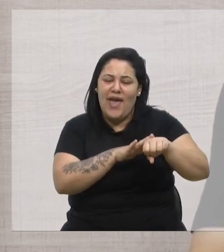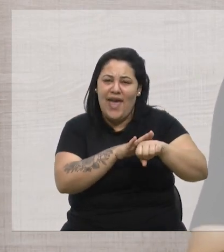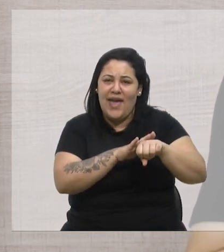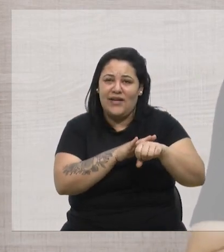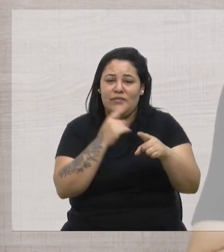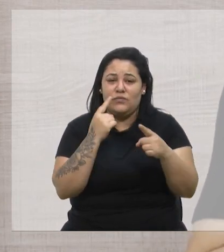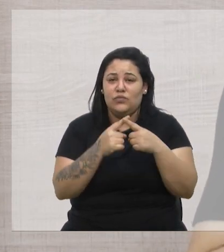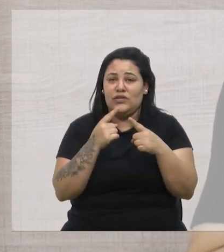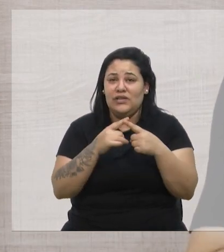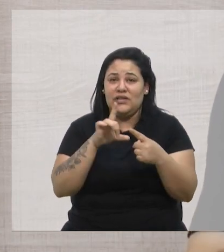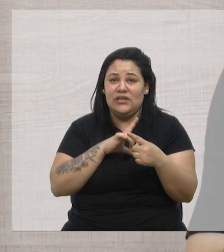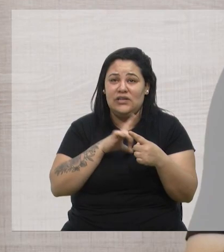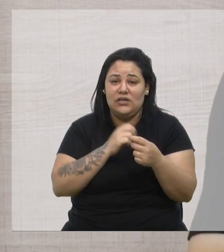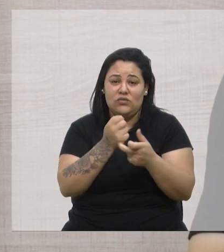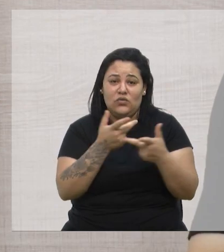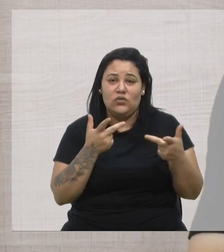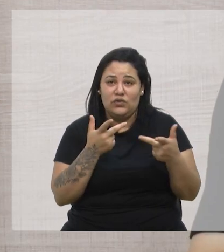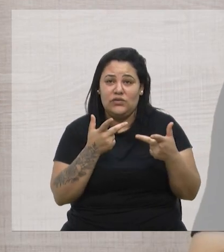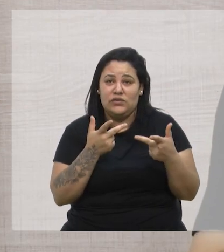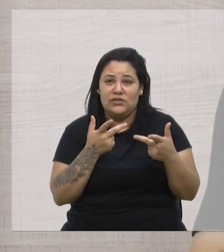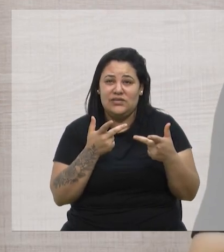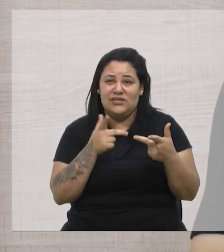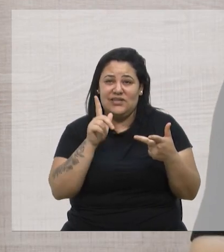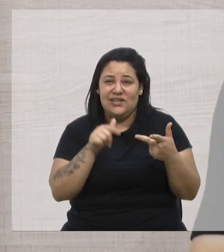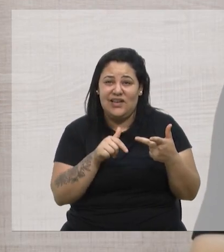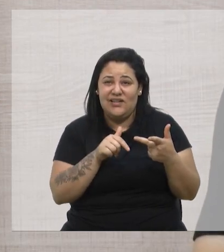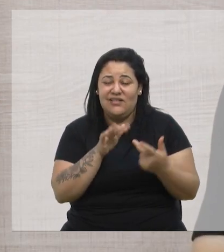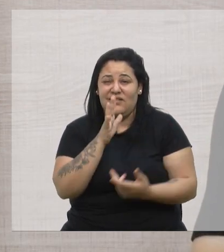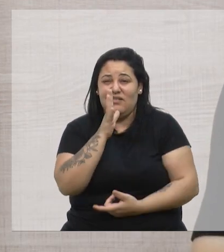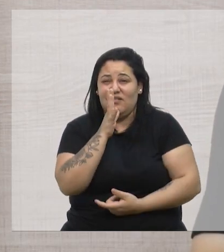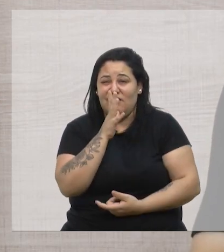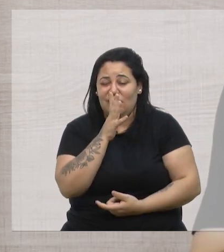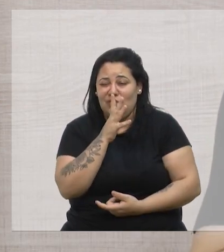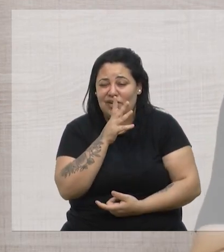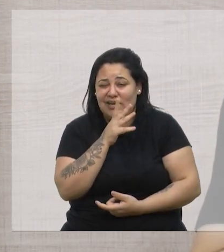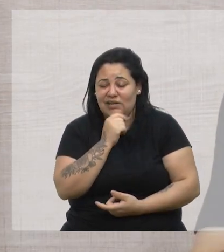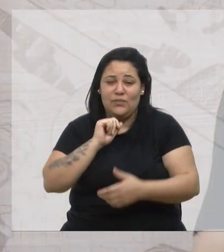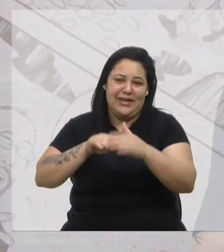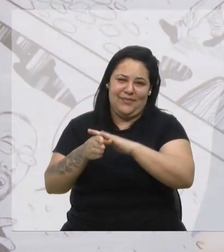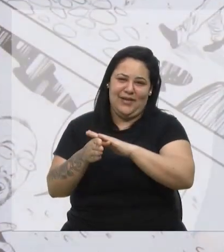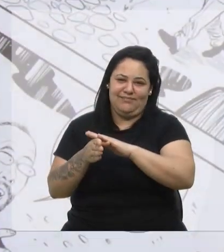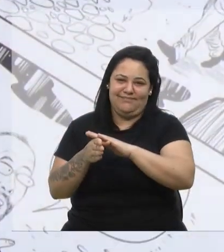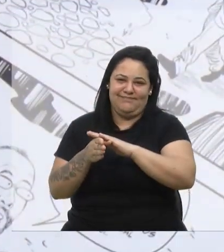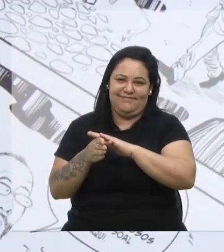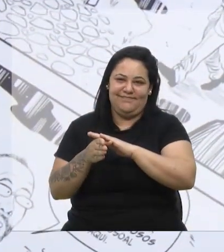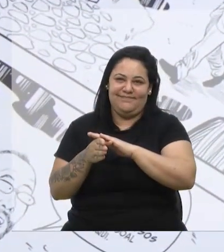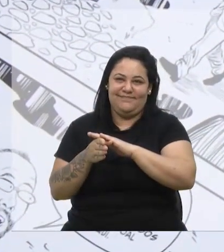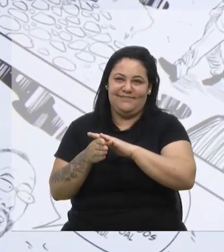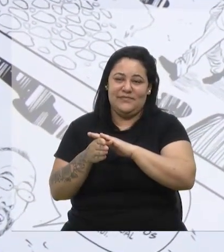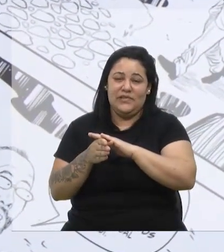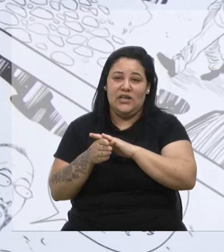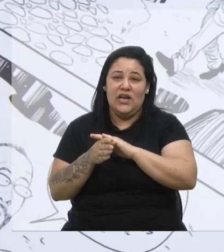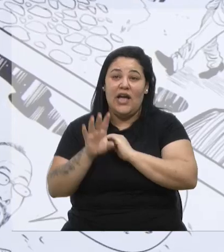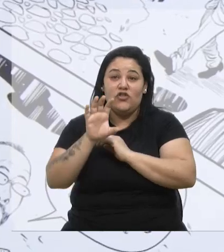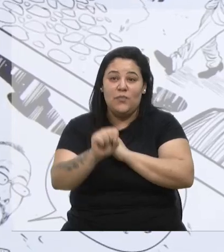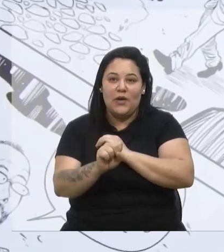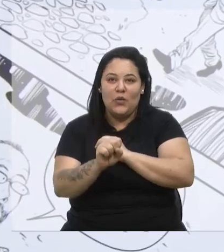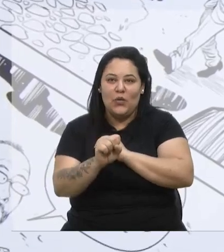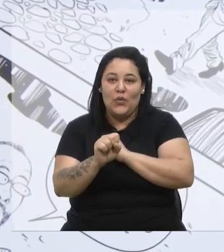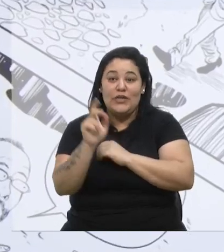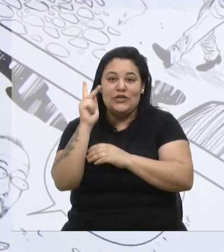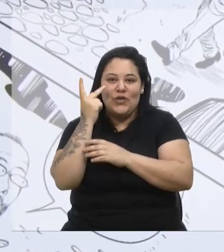uma conversa, porque tem muitos contos do Machado que eles são, vamos dizer, um pouco monótonos para se adaptar. Então a gente